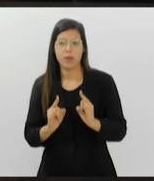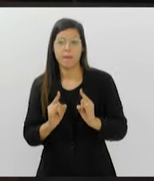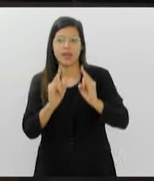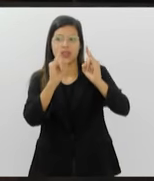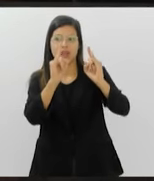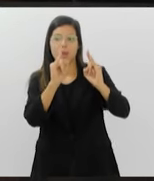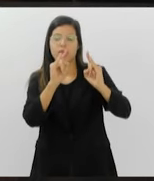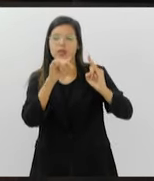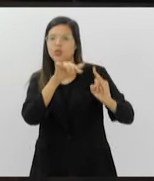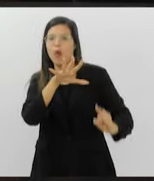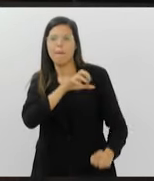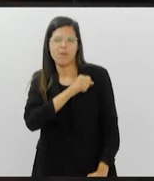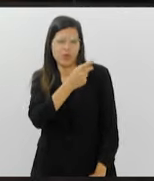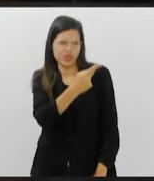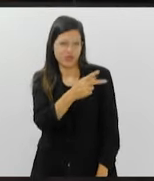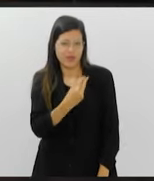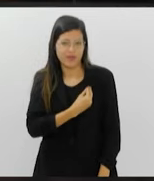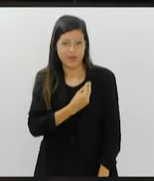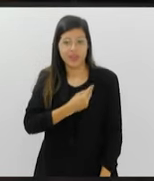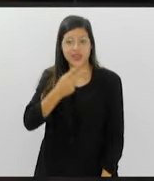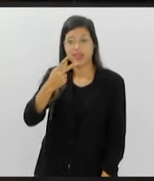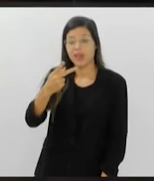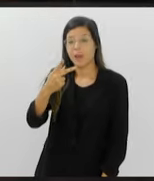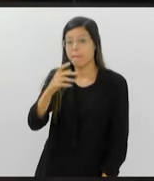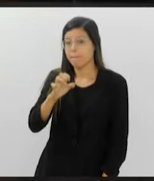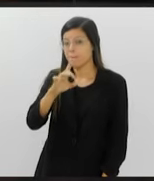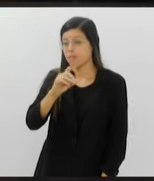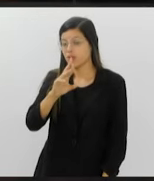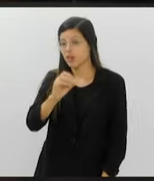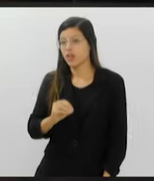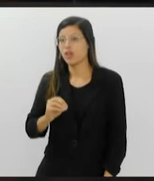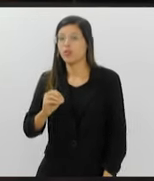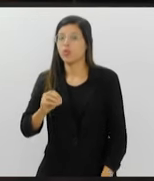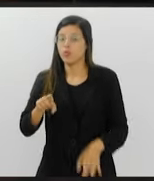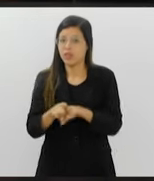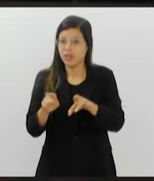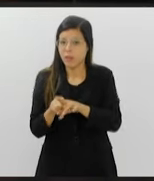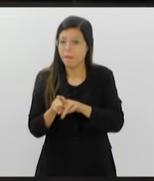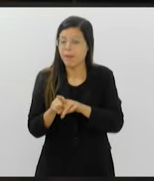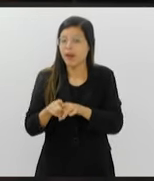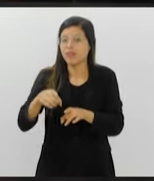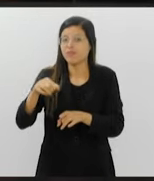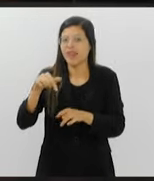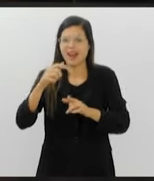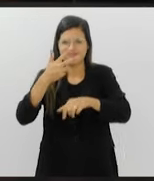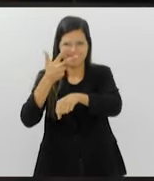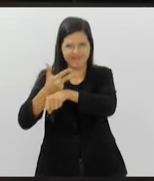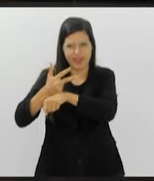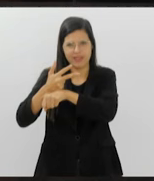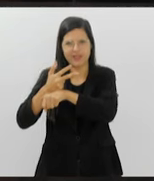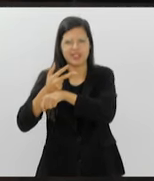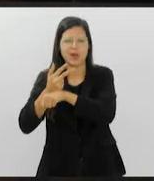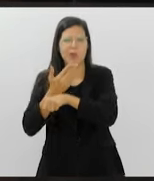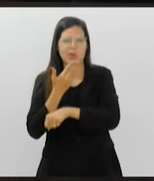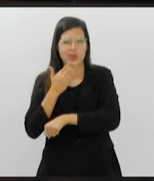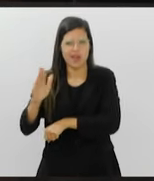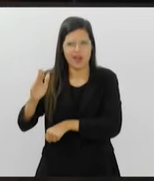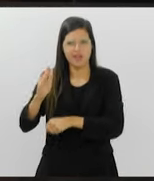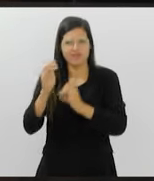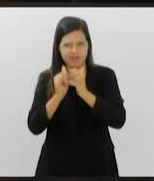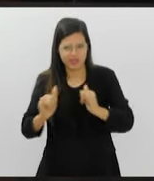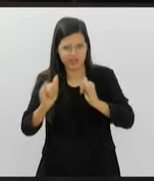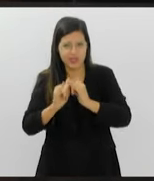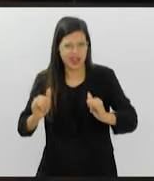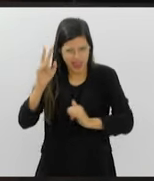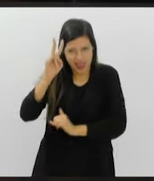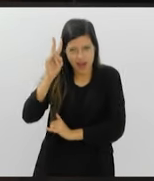vida, Pedro Paulo, e que culminou lá no teu estúdio de gravação na última campanha de governador. Você recorda, coisa nostra? Você recorda bem, não recorda? Mas se